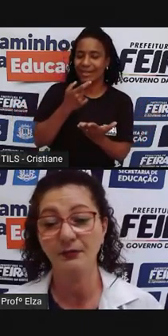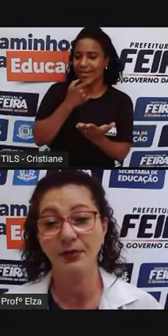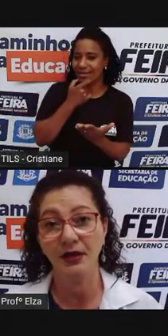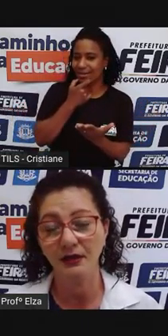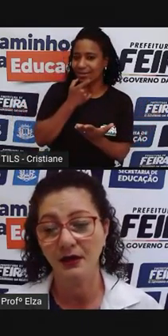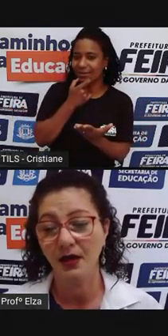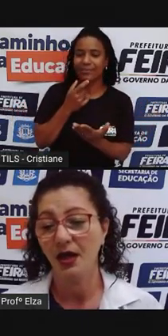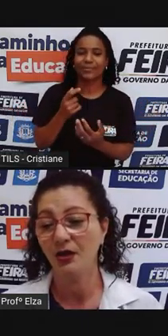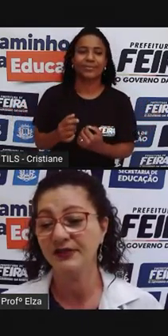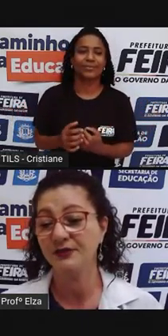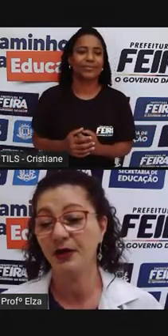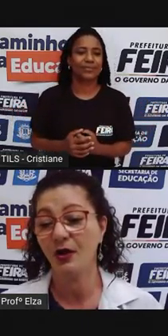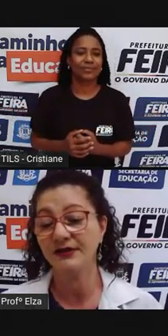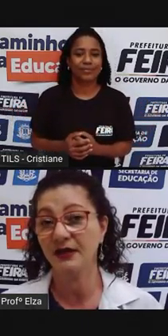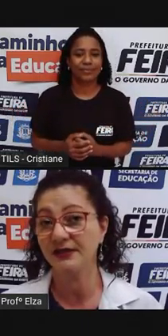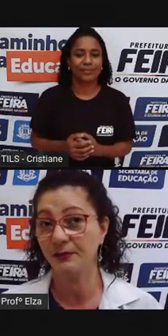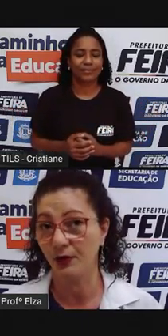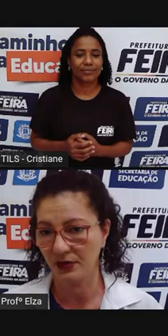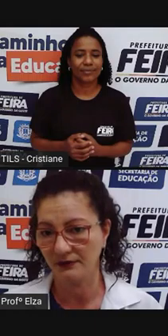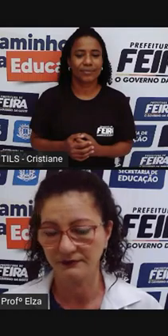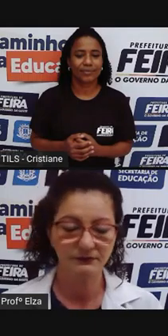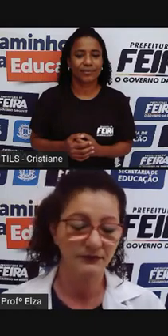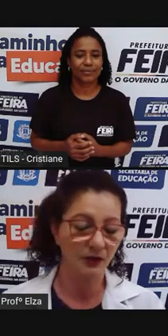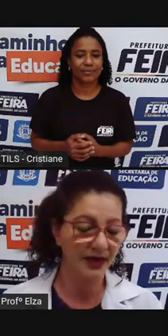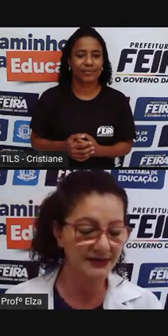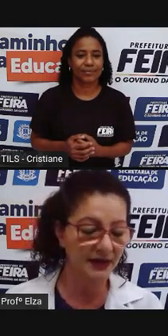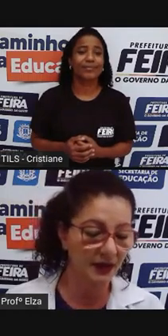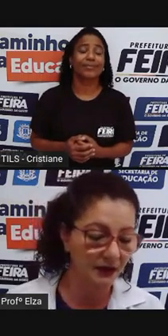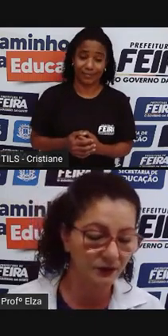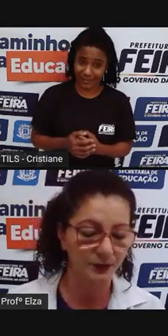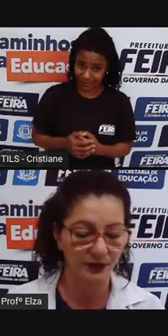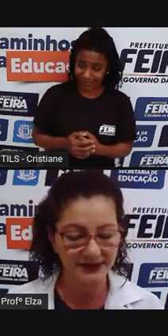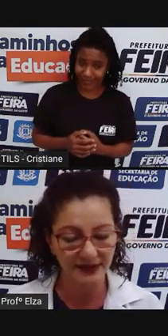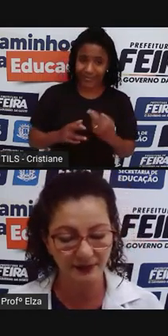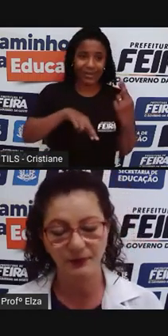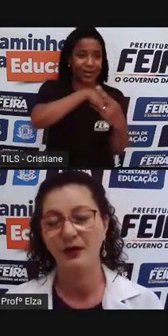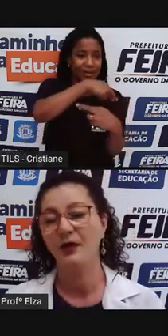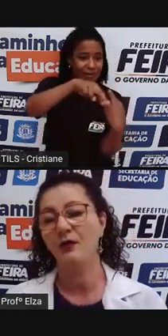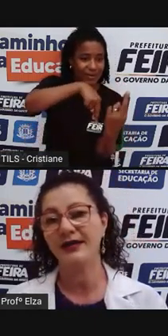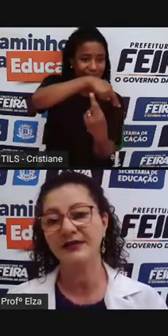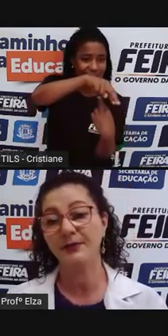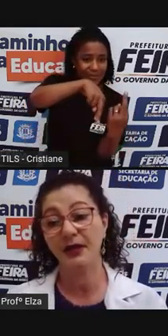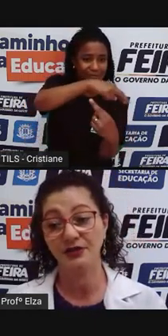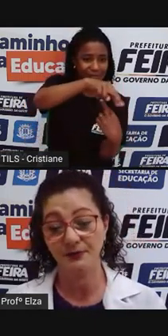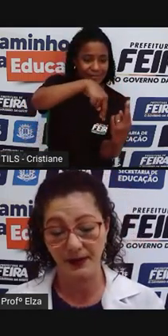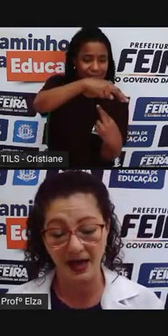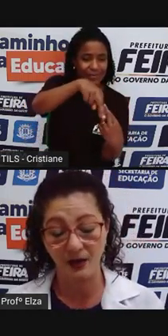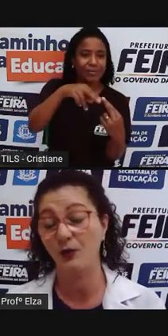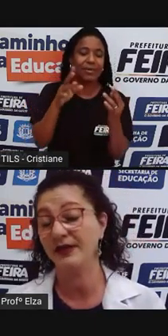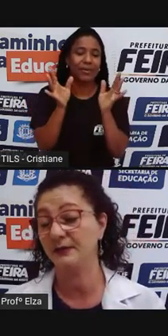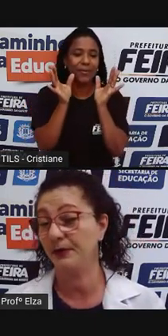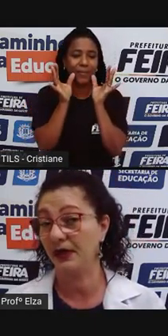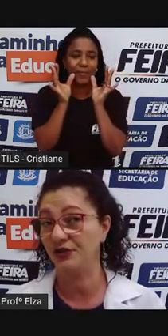can be used because it is broken. Então, reciclando, por exemplo, um recipiente,